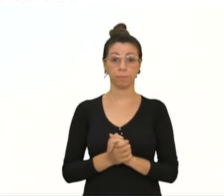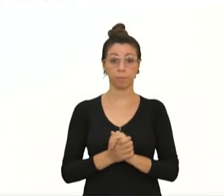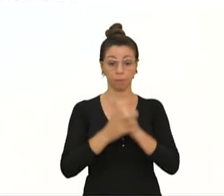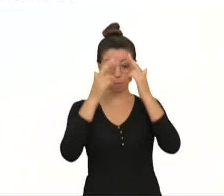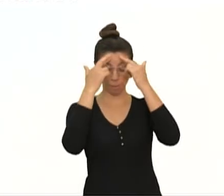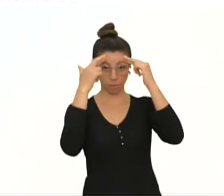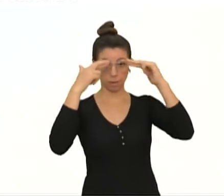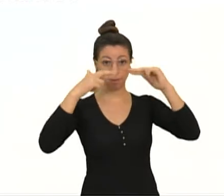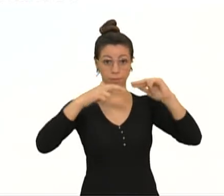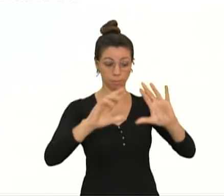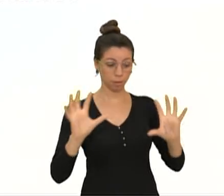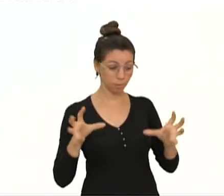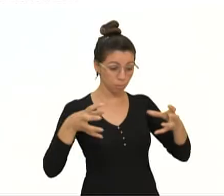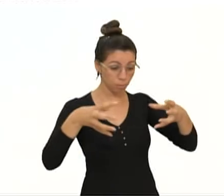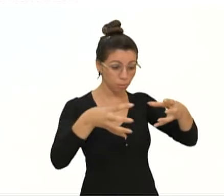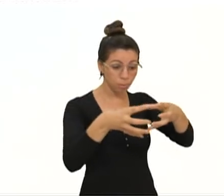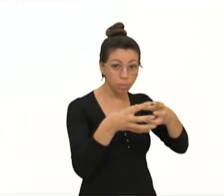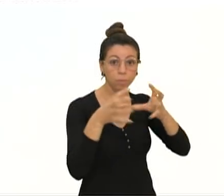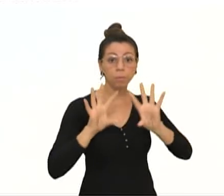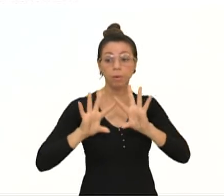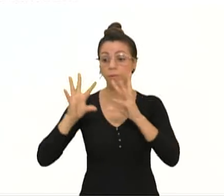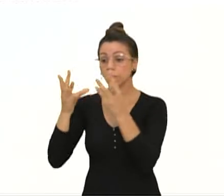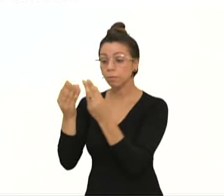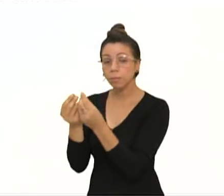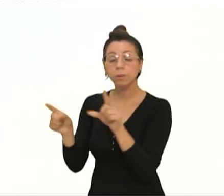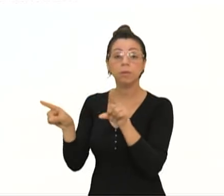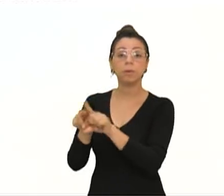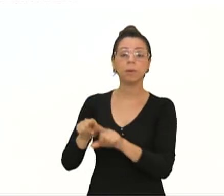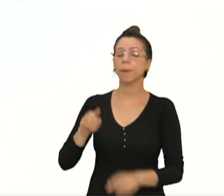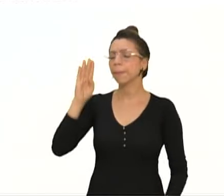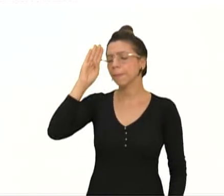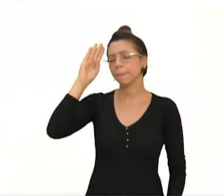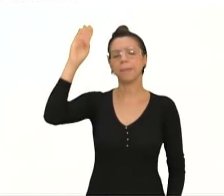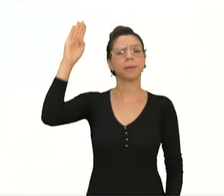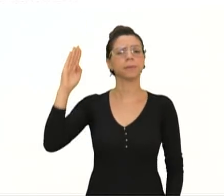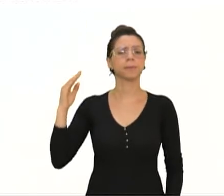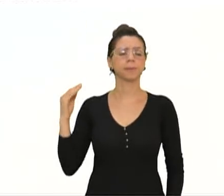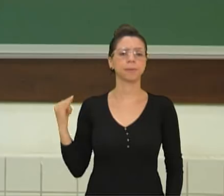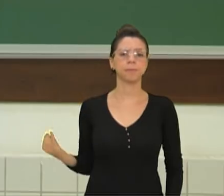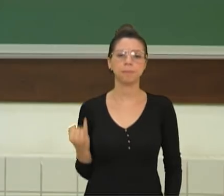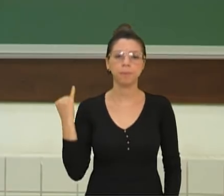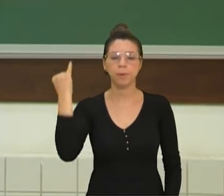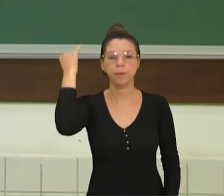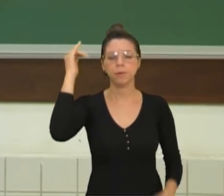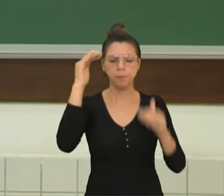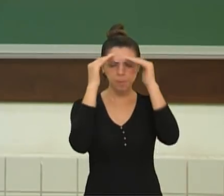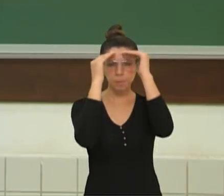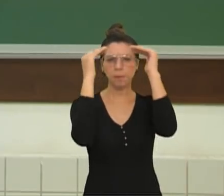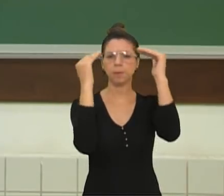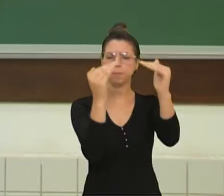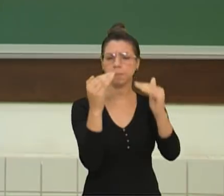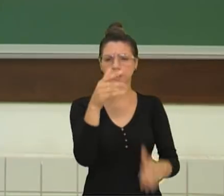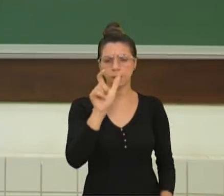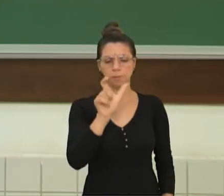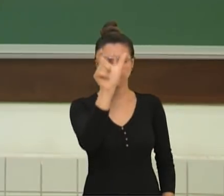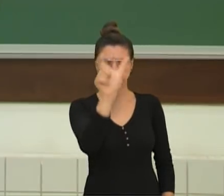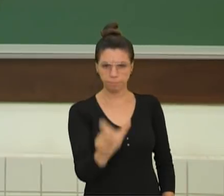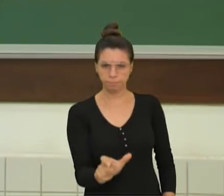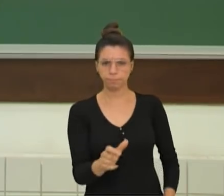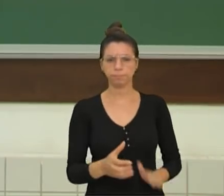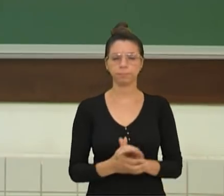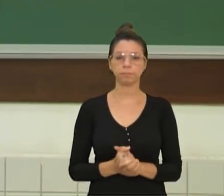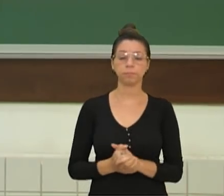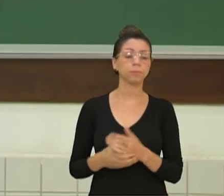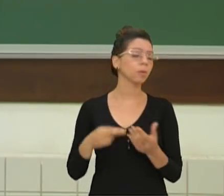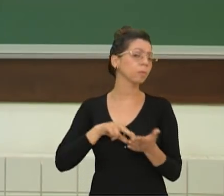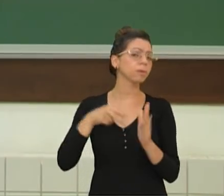pelas tribos, clãs e família é mais importante que o respeito pelo indivíduo. O que quer dizer isso? Quer dizer que